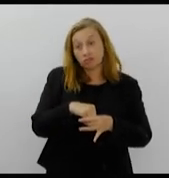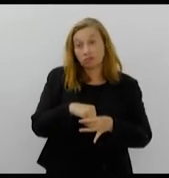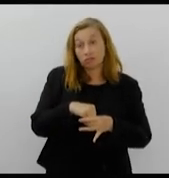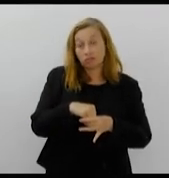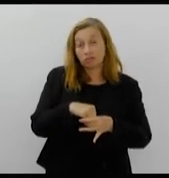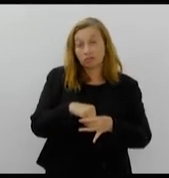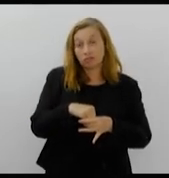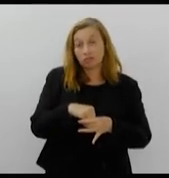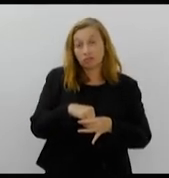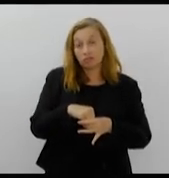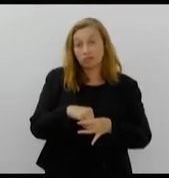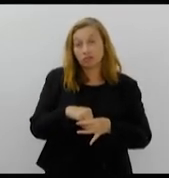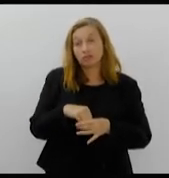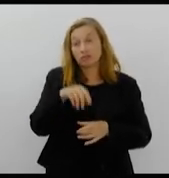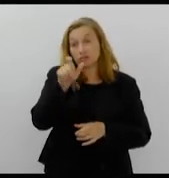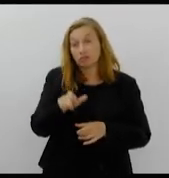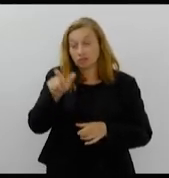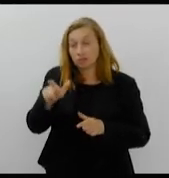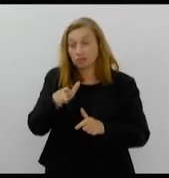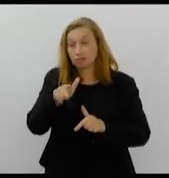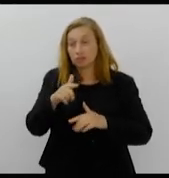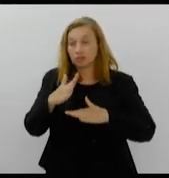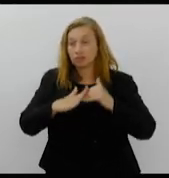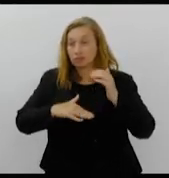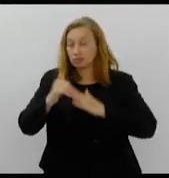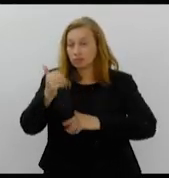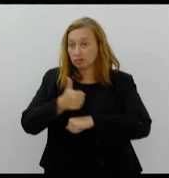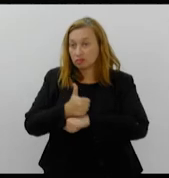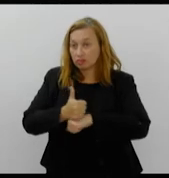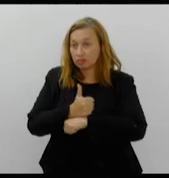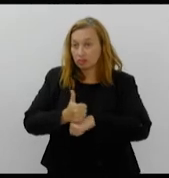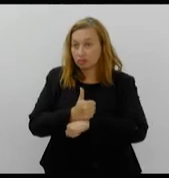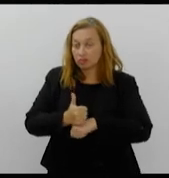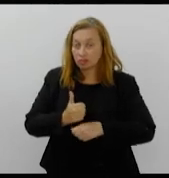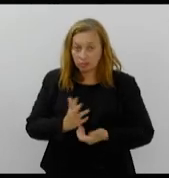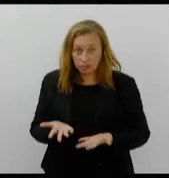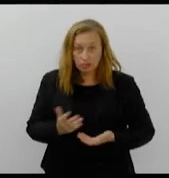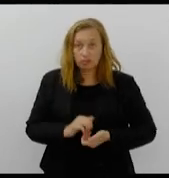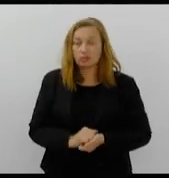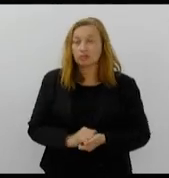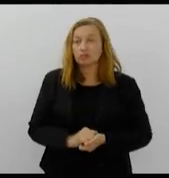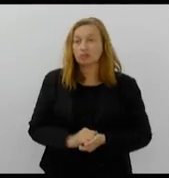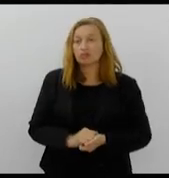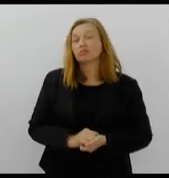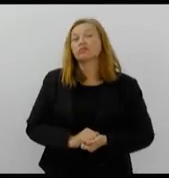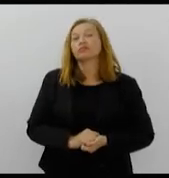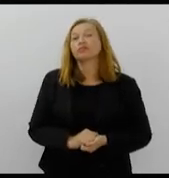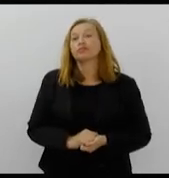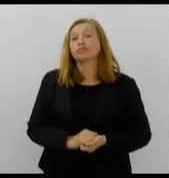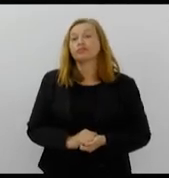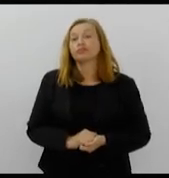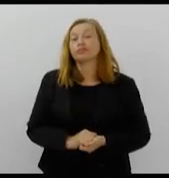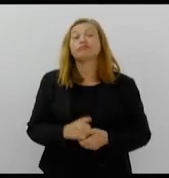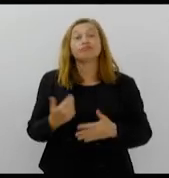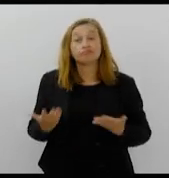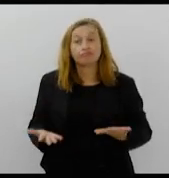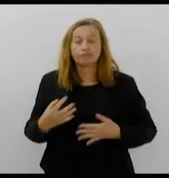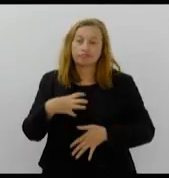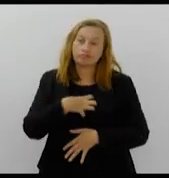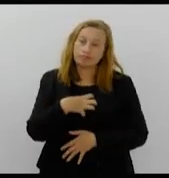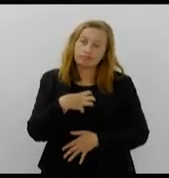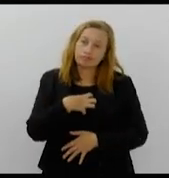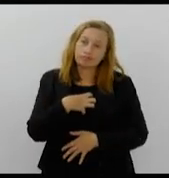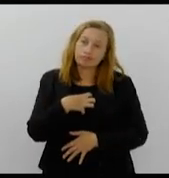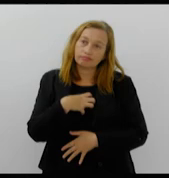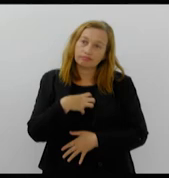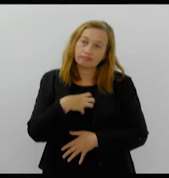sobre os trabalhadores e trabalhadoras como se fosse um grande engodo sobre as suas bocas. Então, nesse sentido,